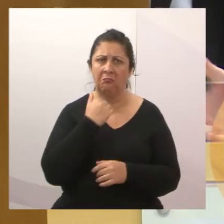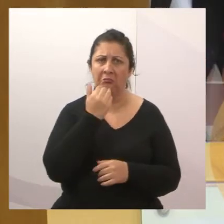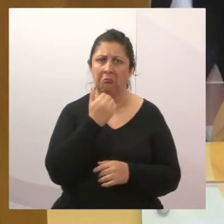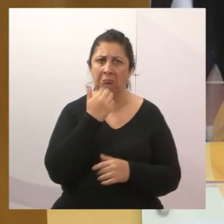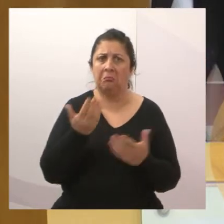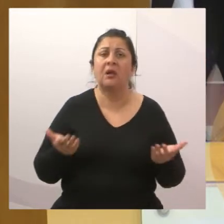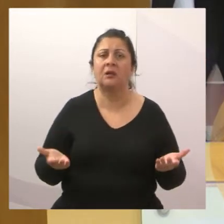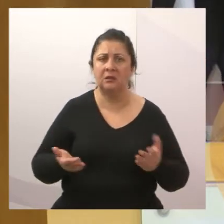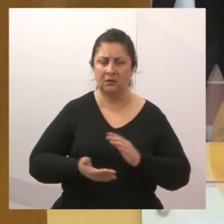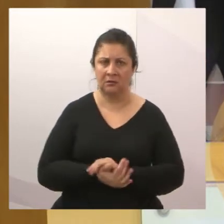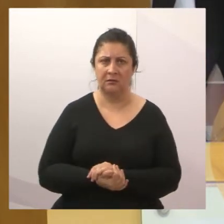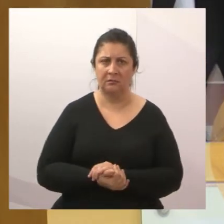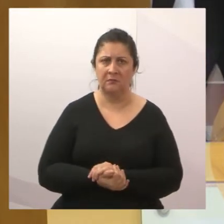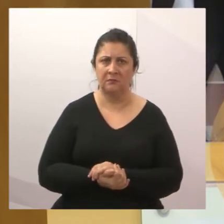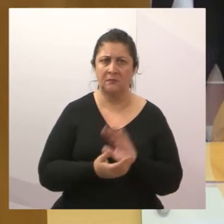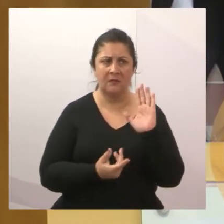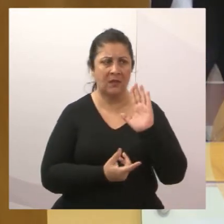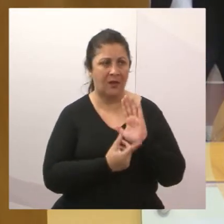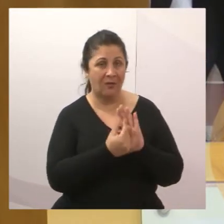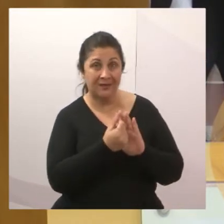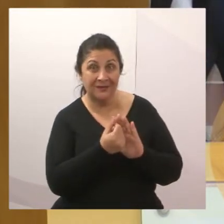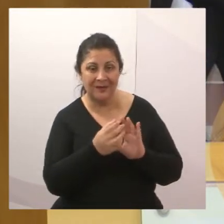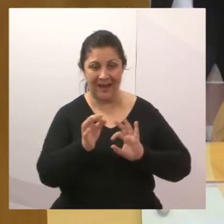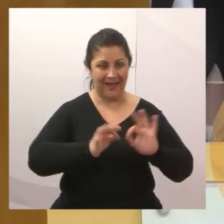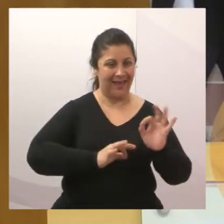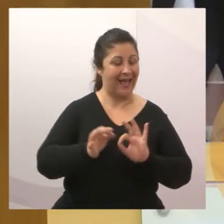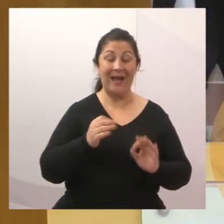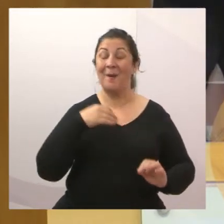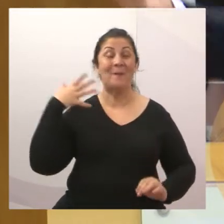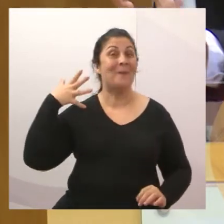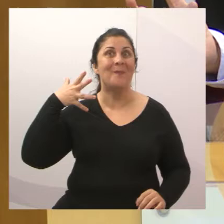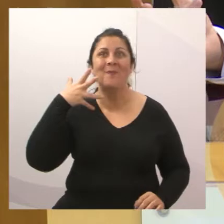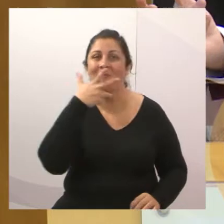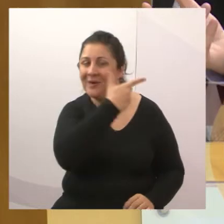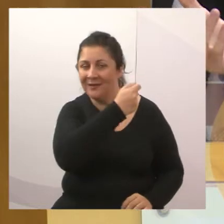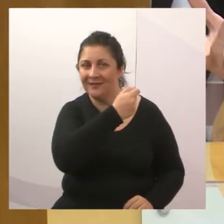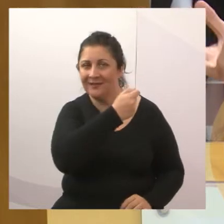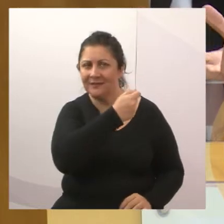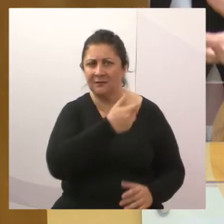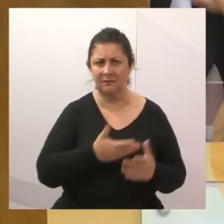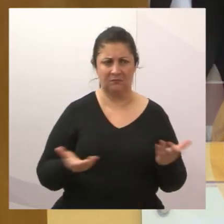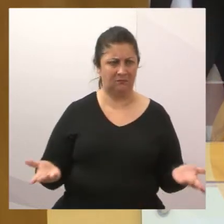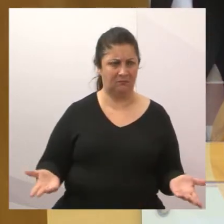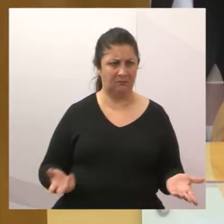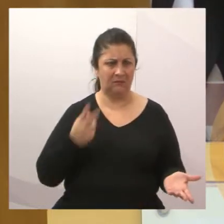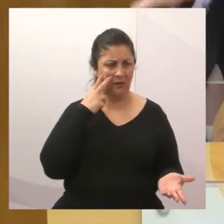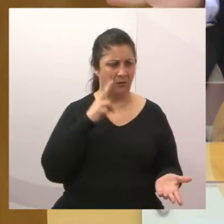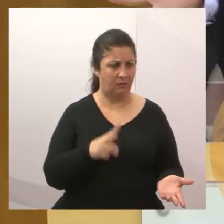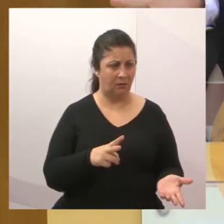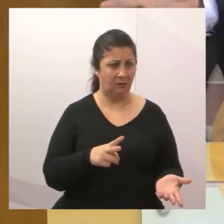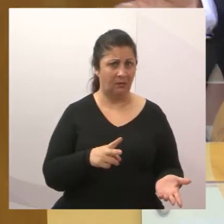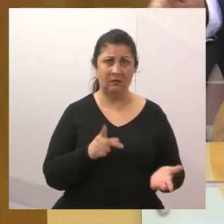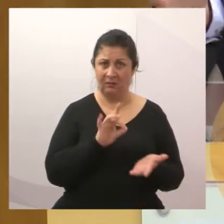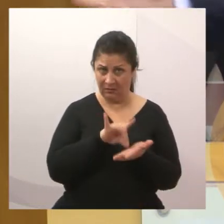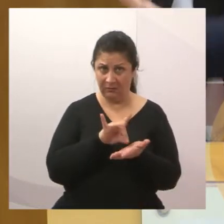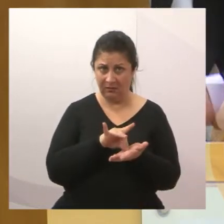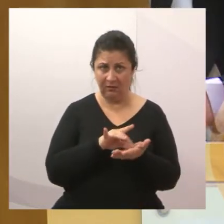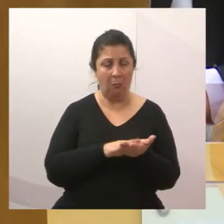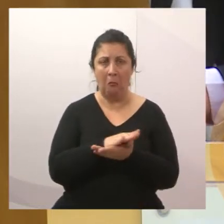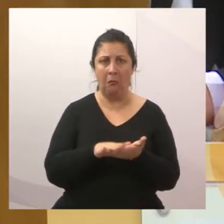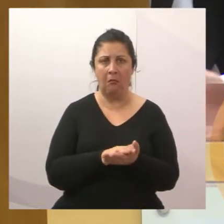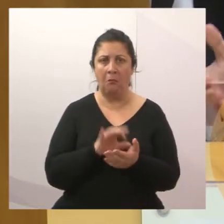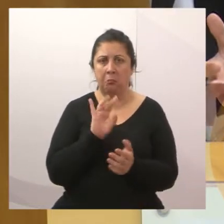assistenciais. Então é um orçamento que se cria uma cidade maravilhosa, mas que quando a gente olha para a prática, ela